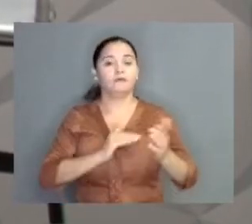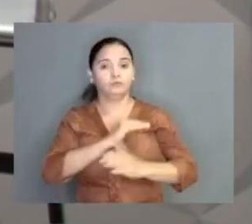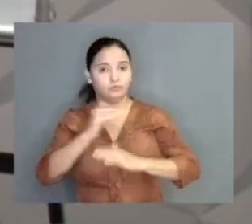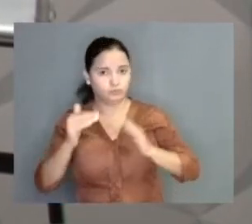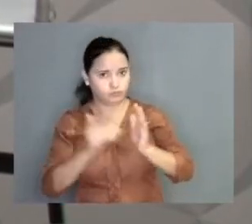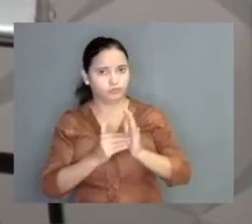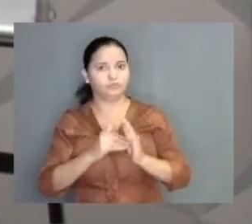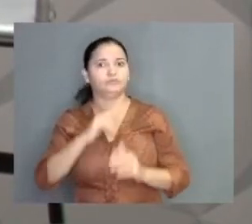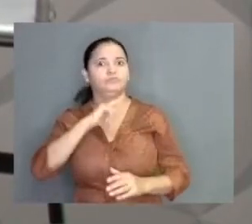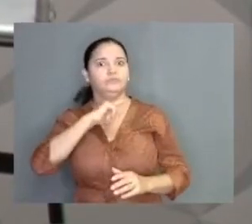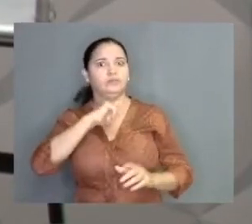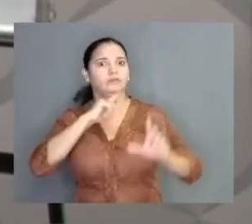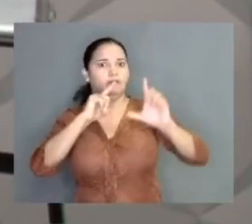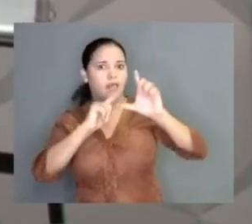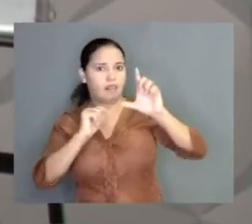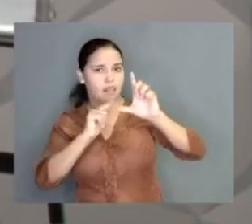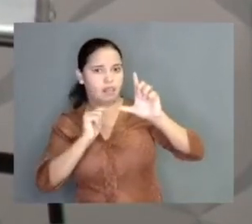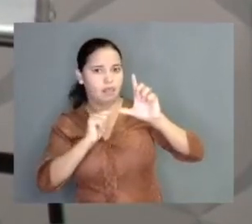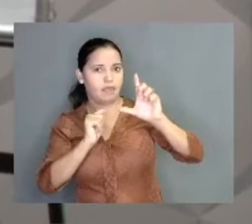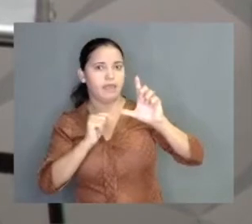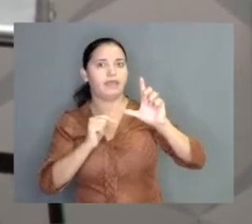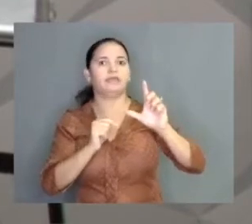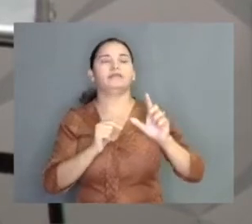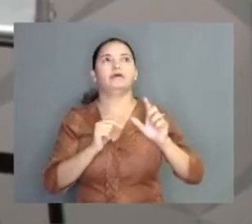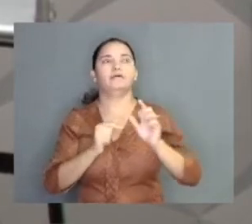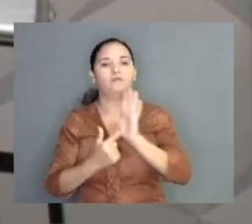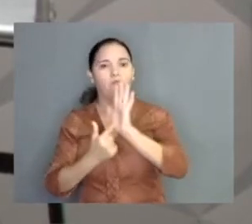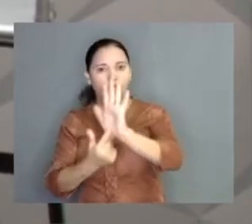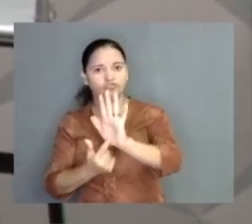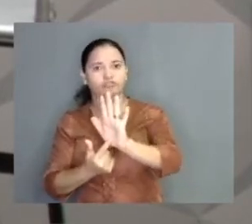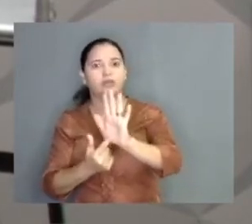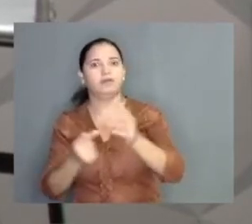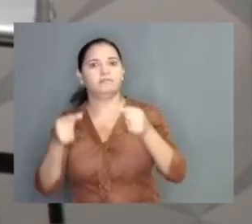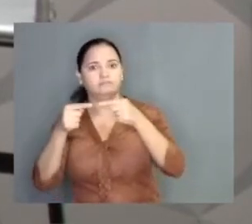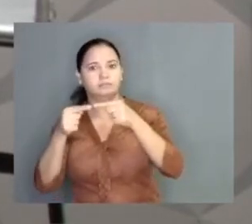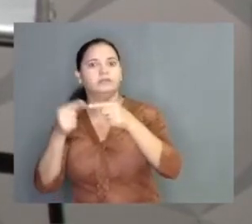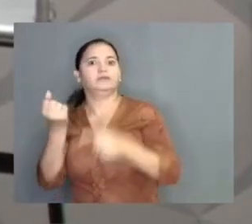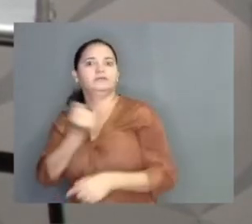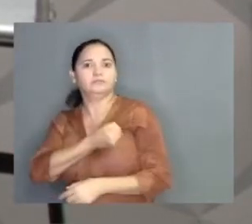eu vou mostrar para vocês aqui com números, tá certo? Então, ó.